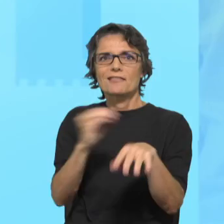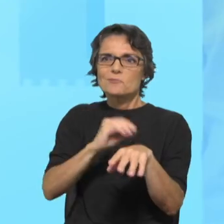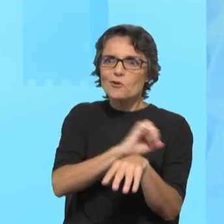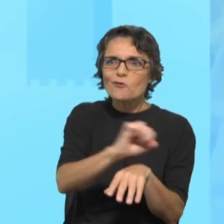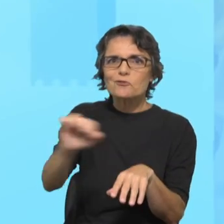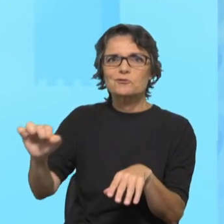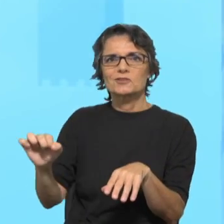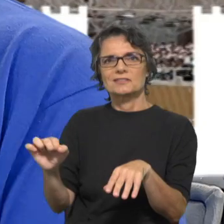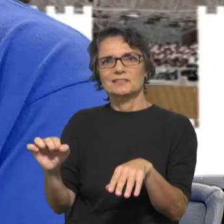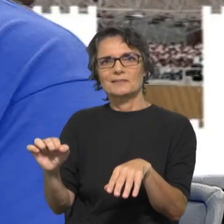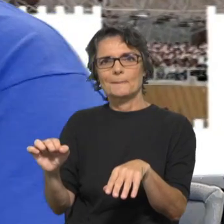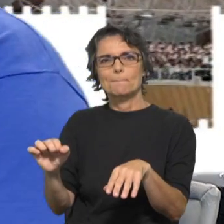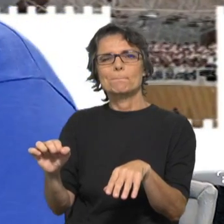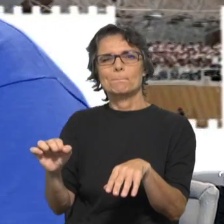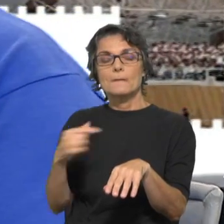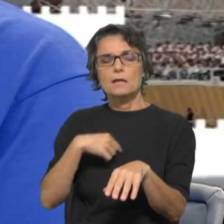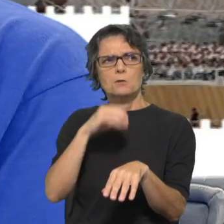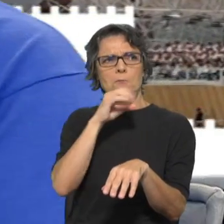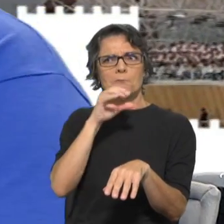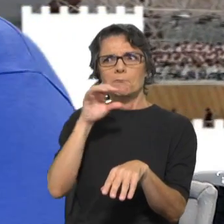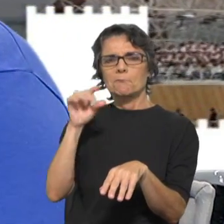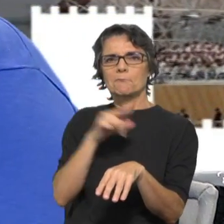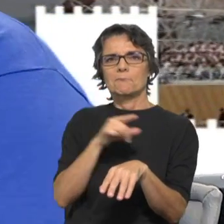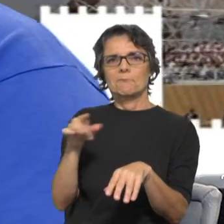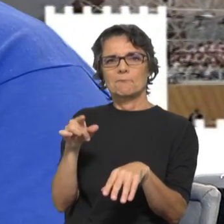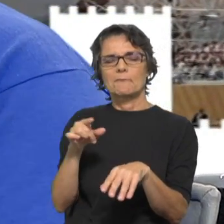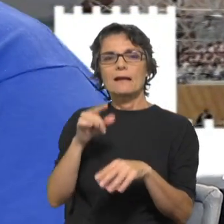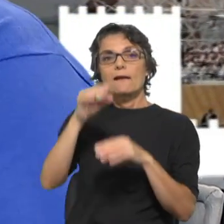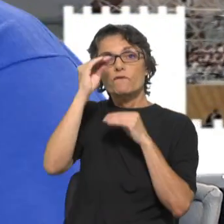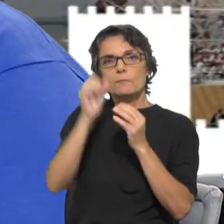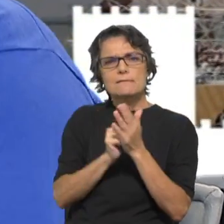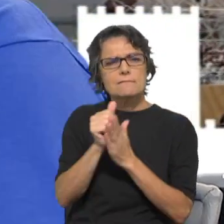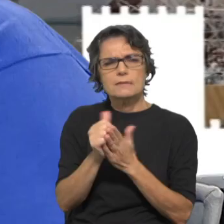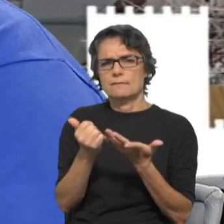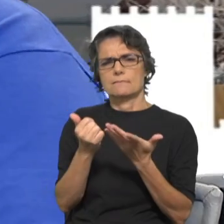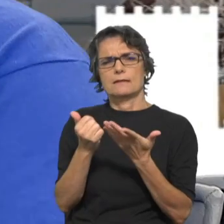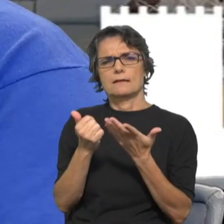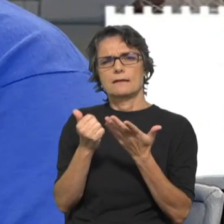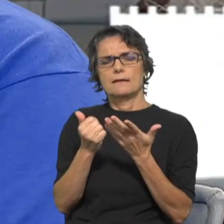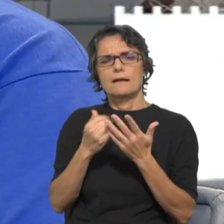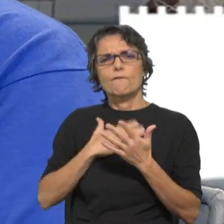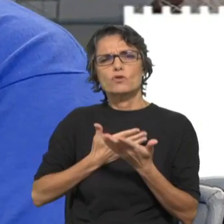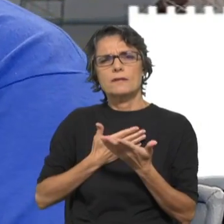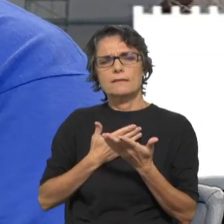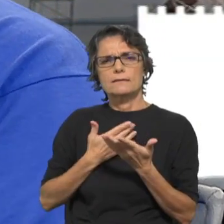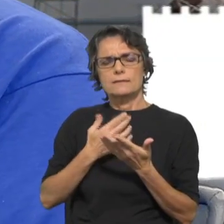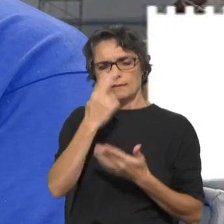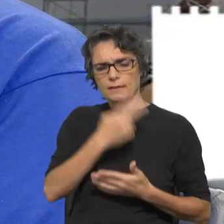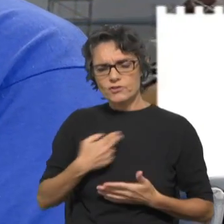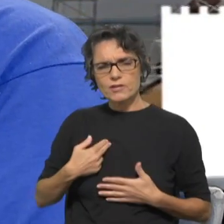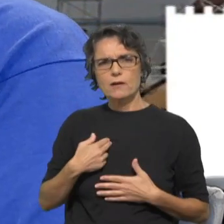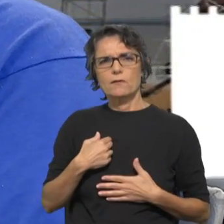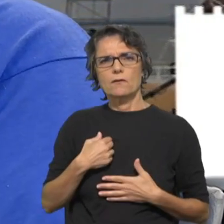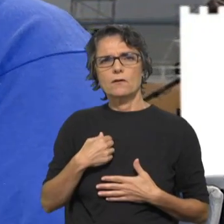é a formação bíblica e a doutrina da Igreja, em ordem a ajudar a identificar-nos como cristãos e como batizados, não